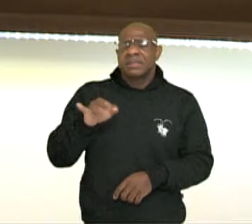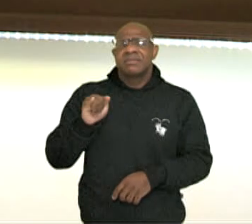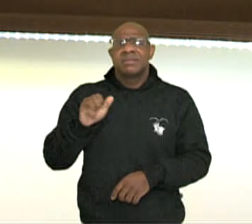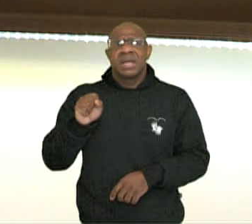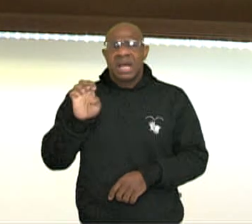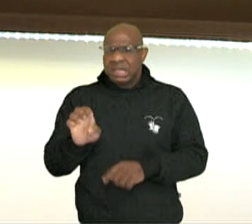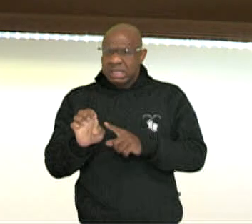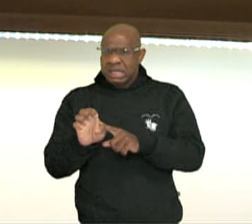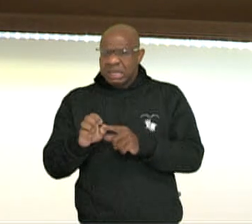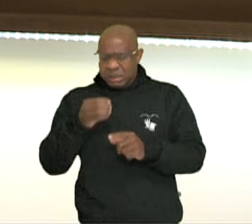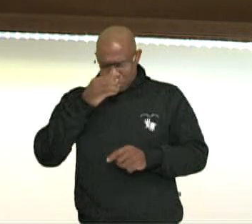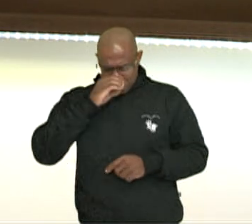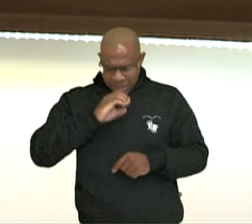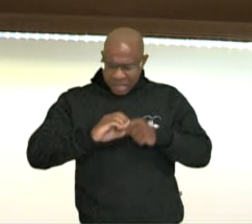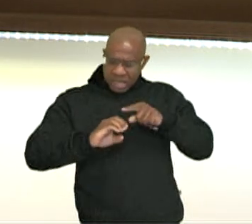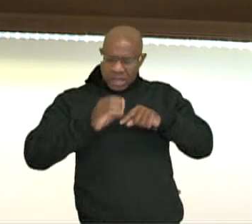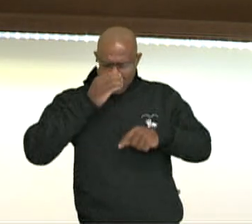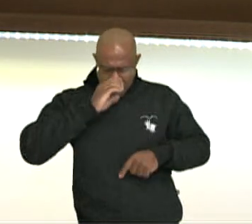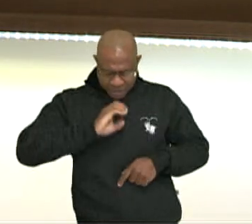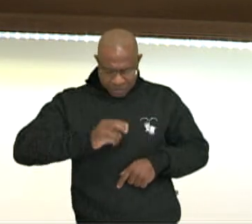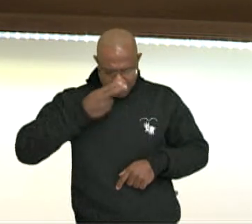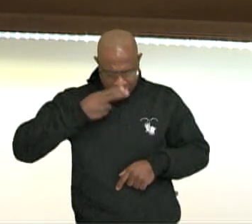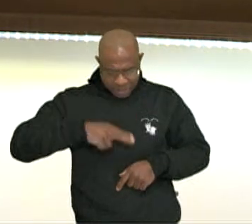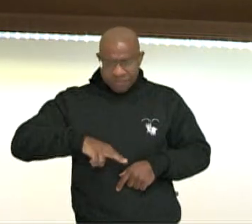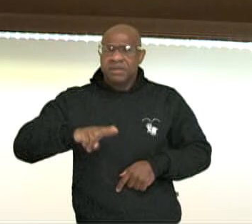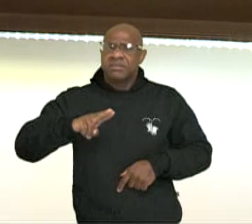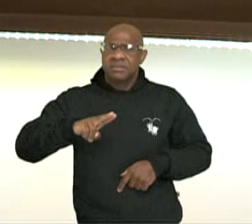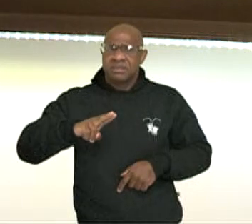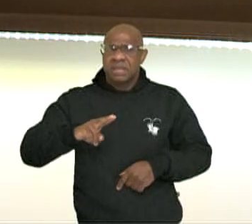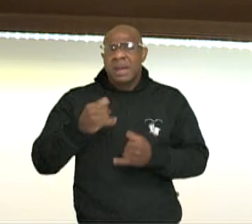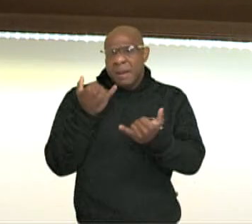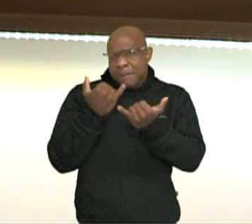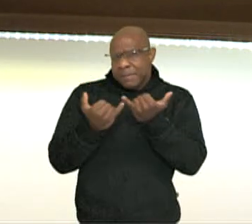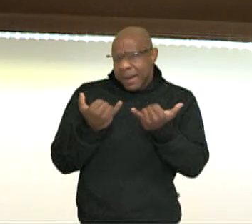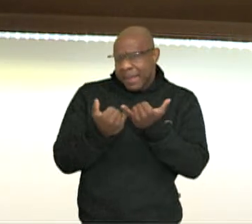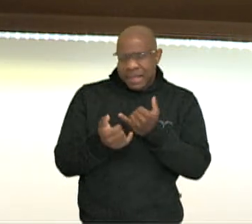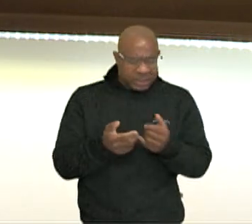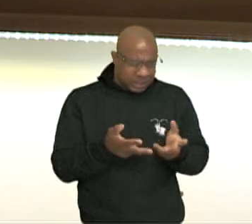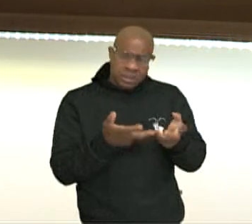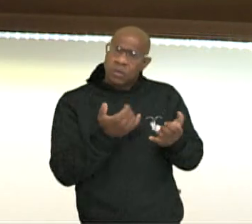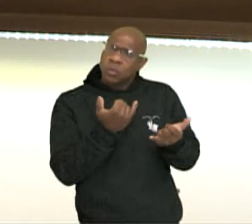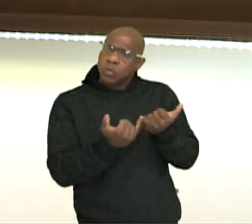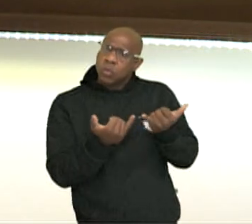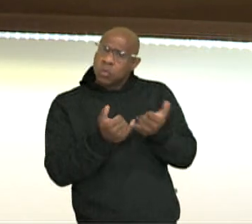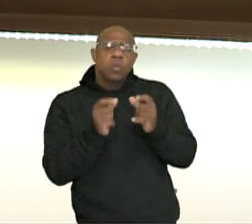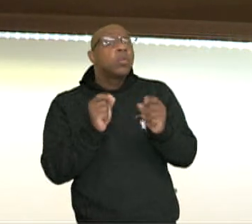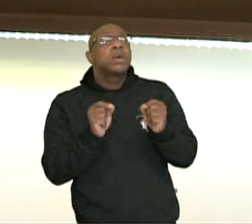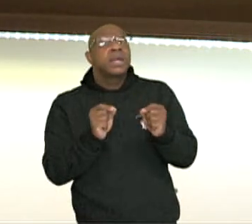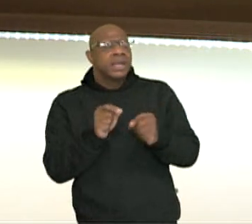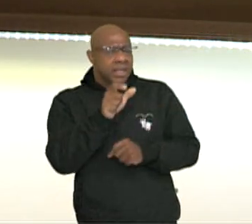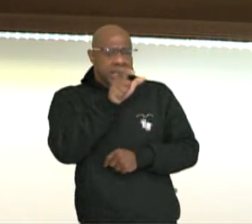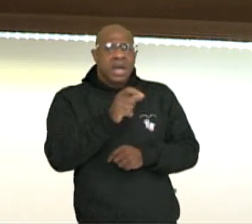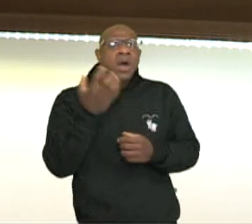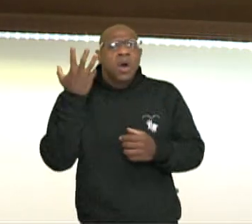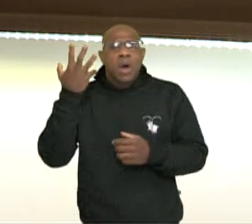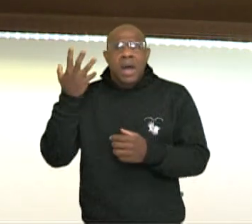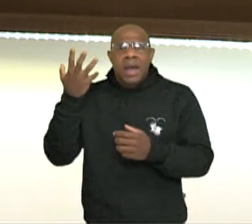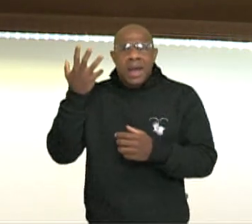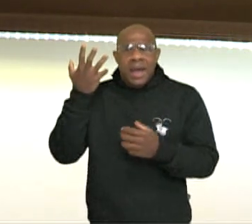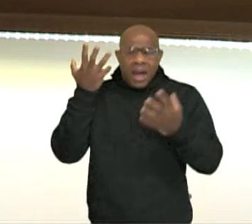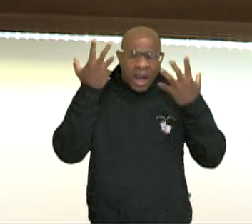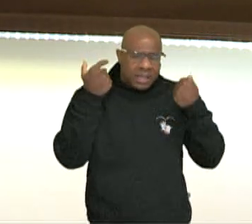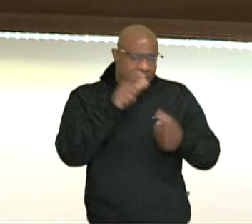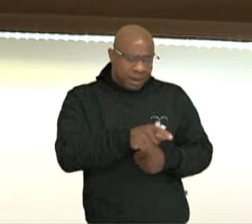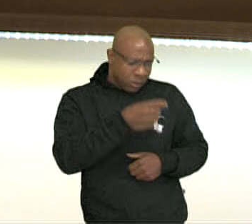né? Dos membros do elefante. Né? Então, a filariose ou a elefantise é uma doença, então,